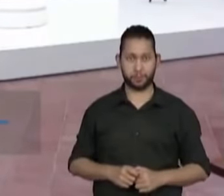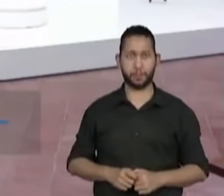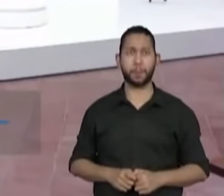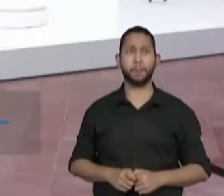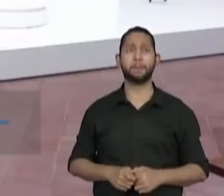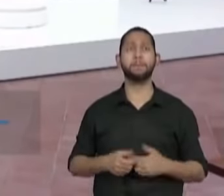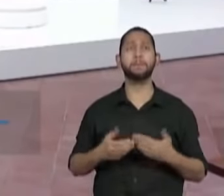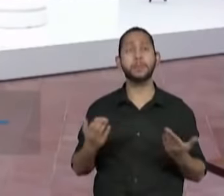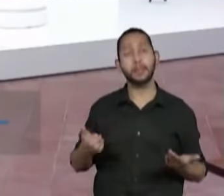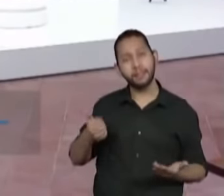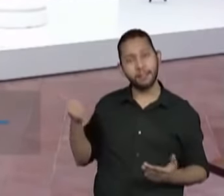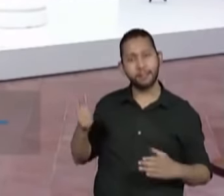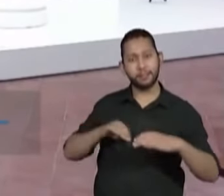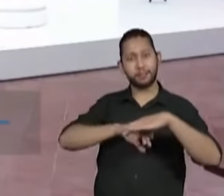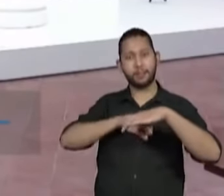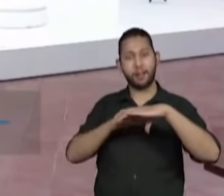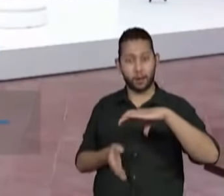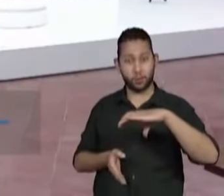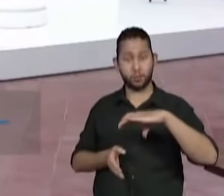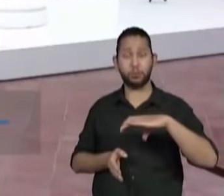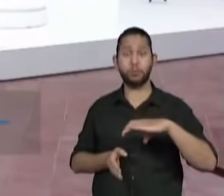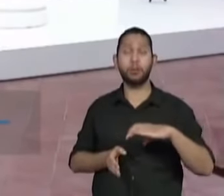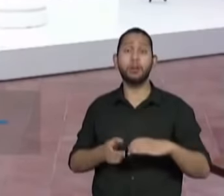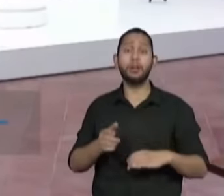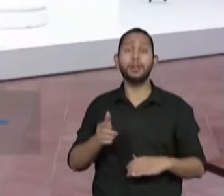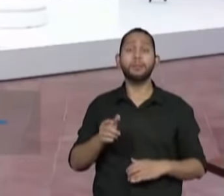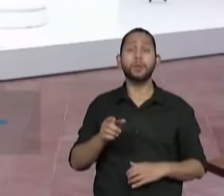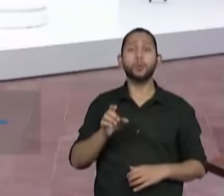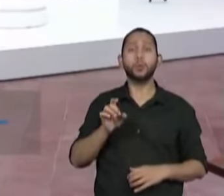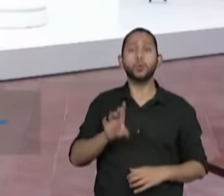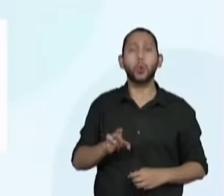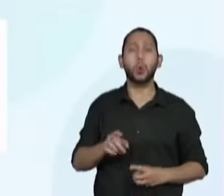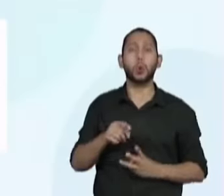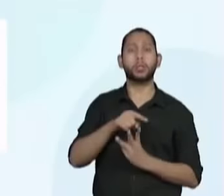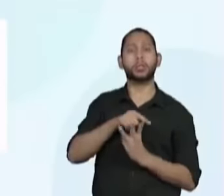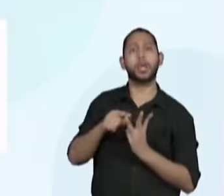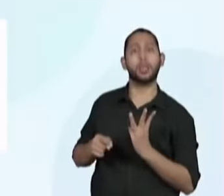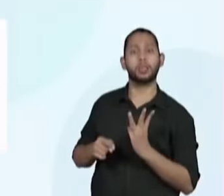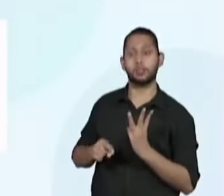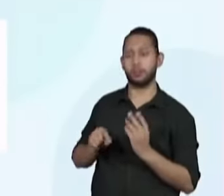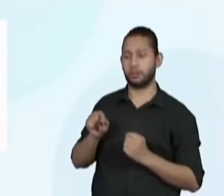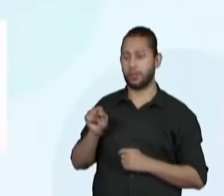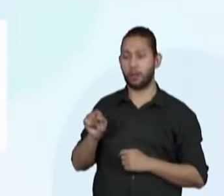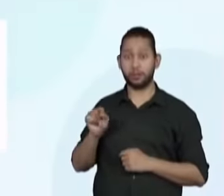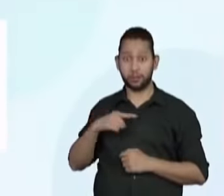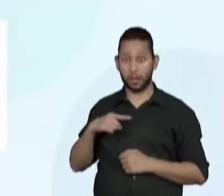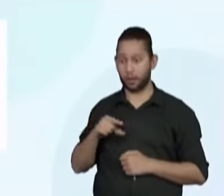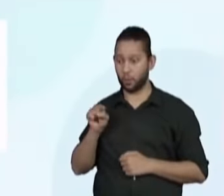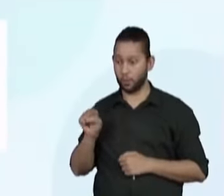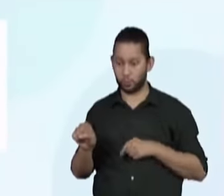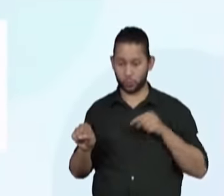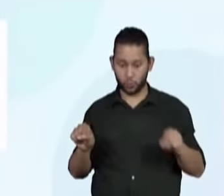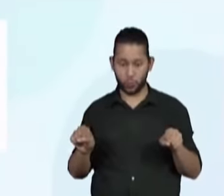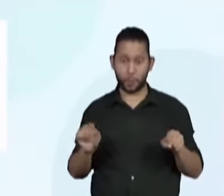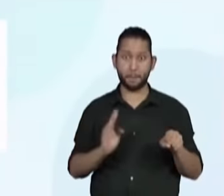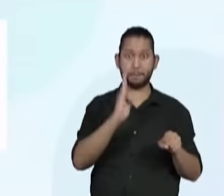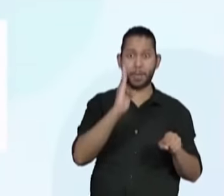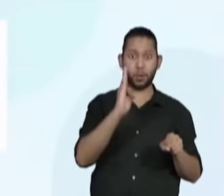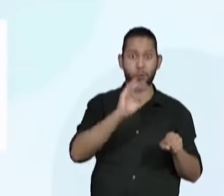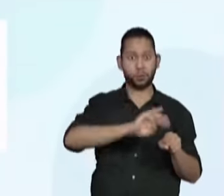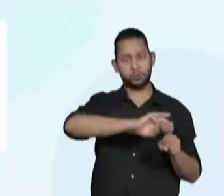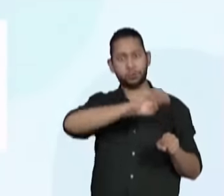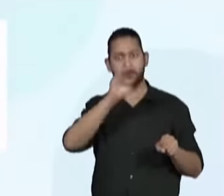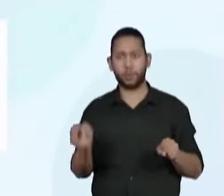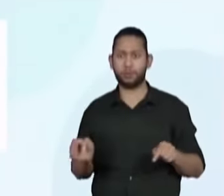tá? Esse tipo de arco, gente, ele não apresenta apenas 3 pontos, né, de apoio. Geralmente ele apresenta muito